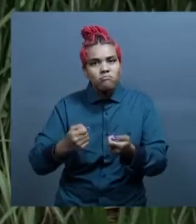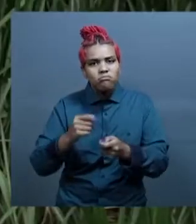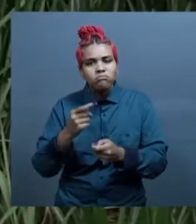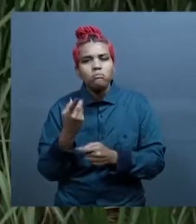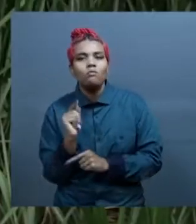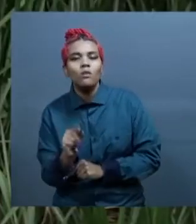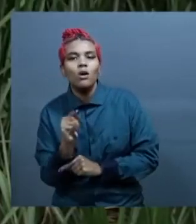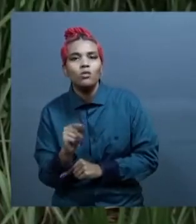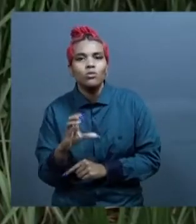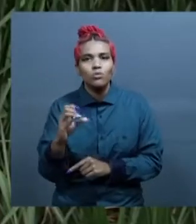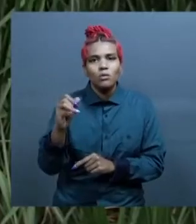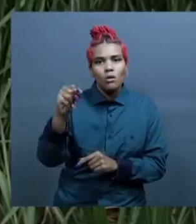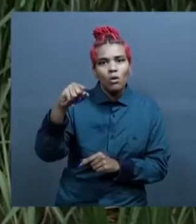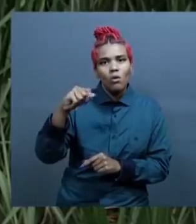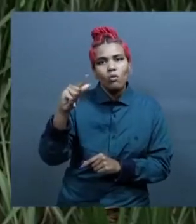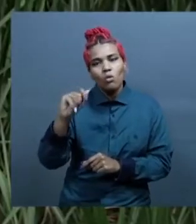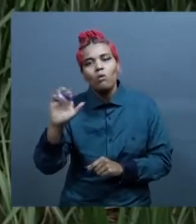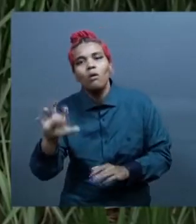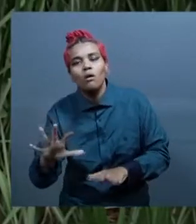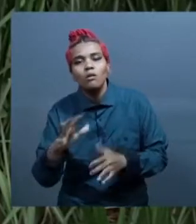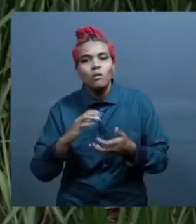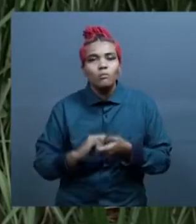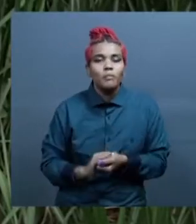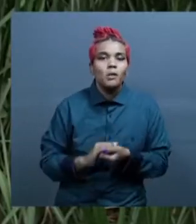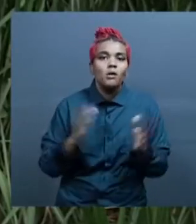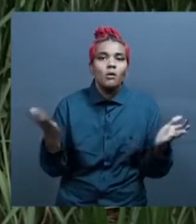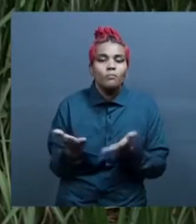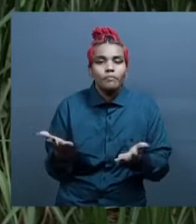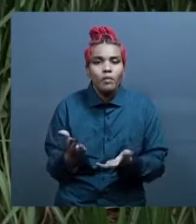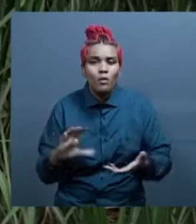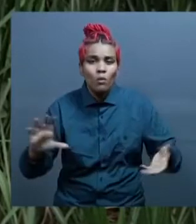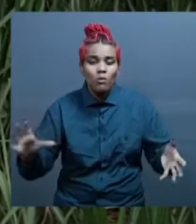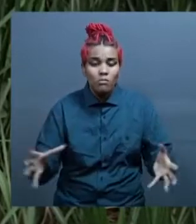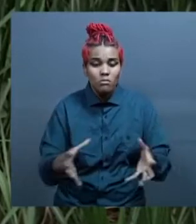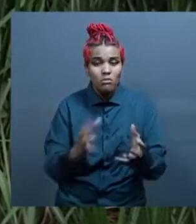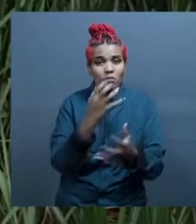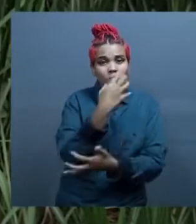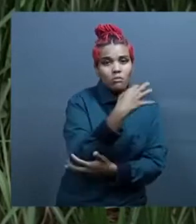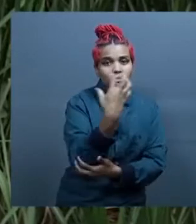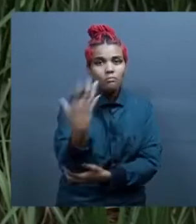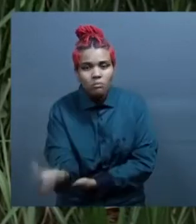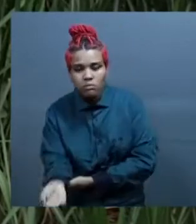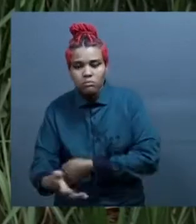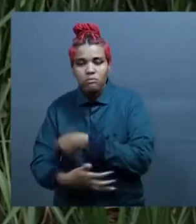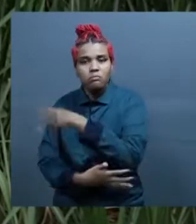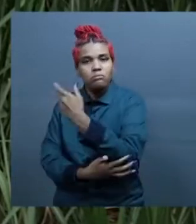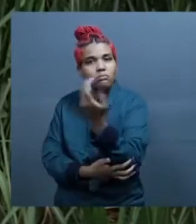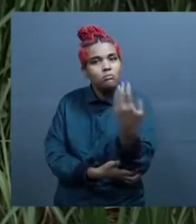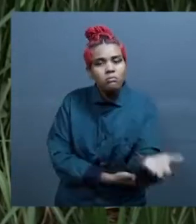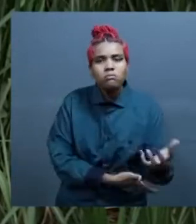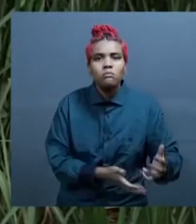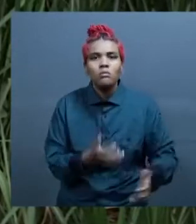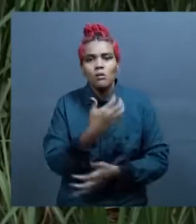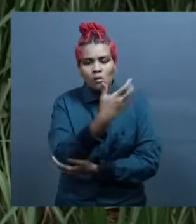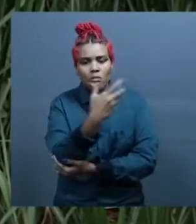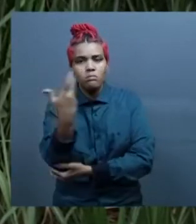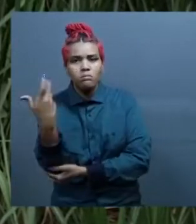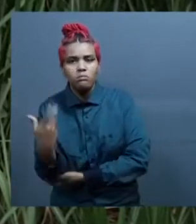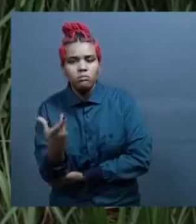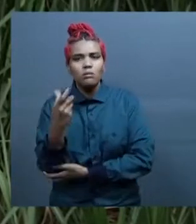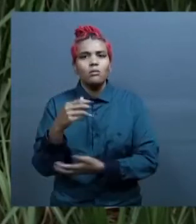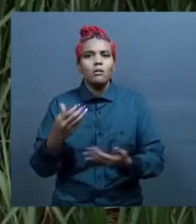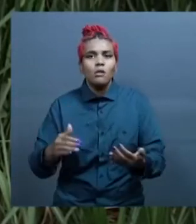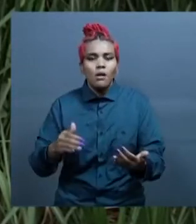agropecuário hoje ele tem uma responsável muito grande no momento do desmatamento de sol então um desmatamento uma sanção muito